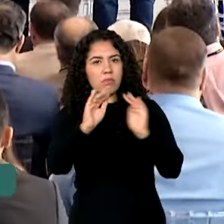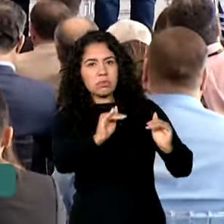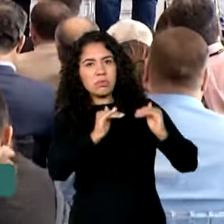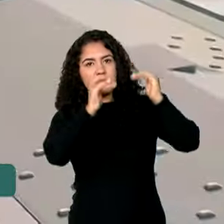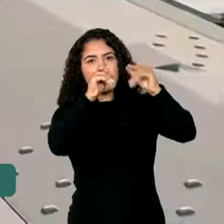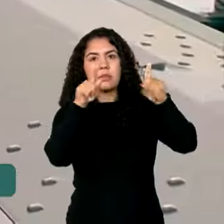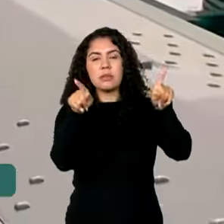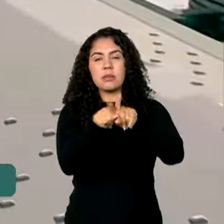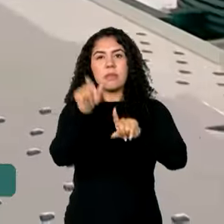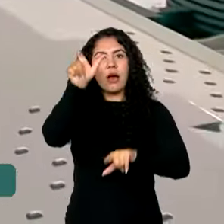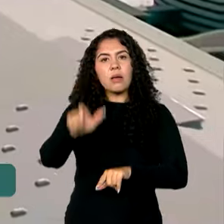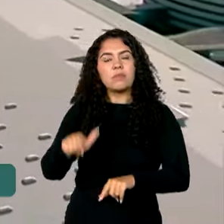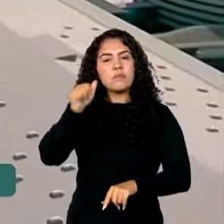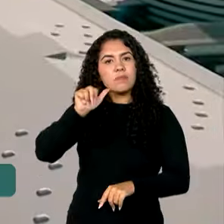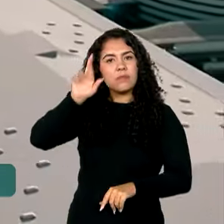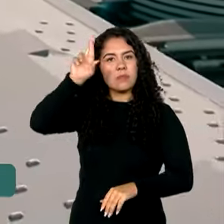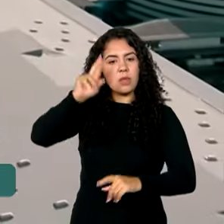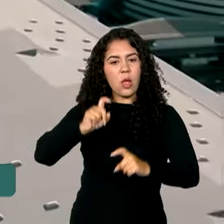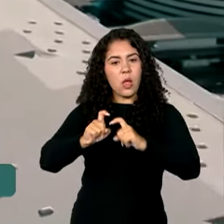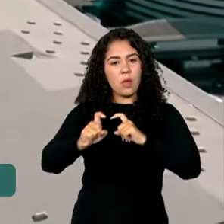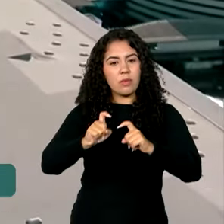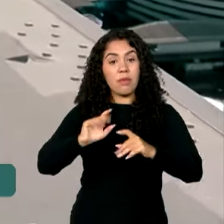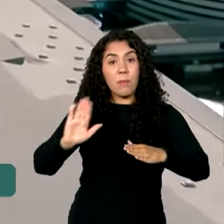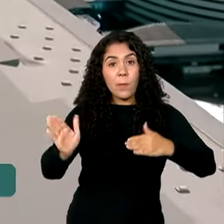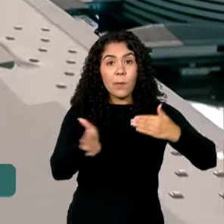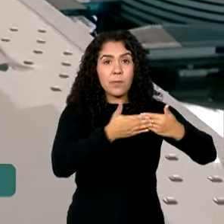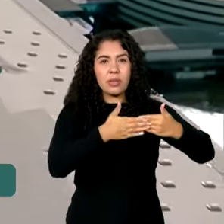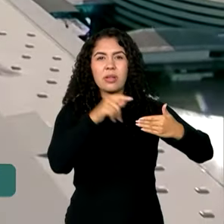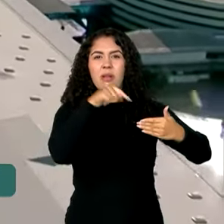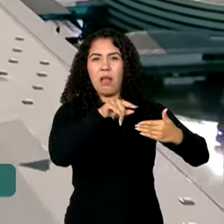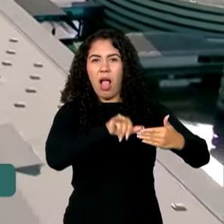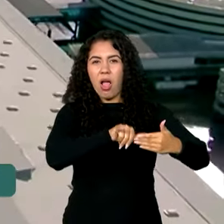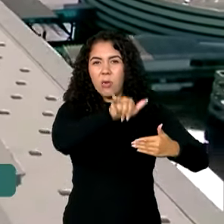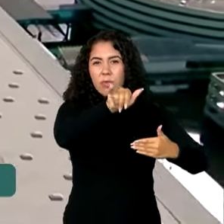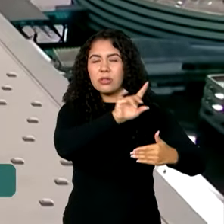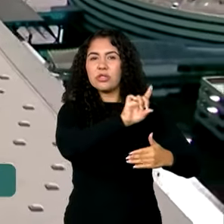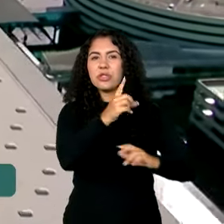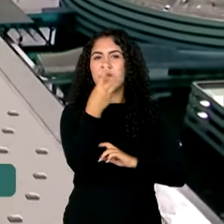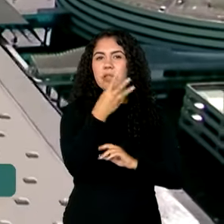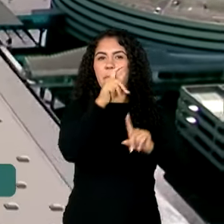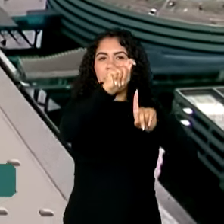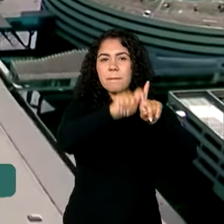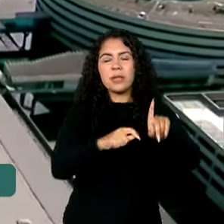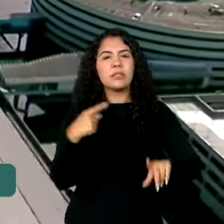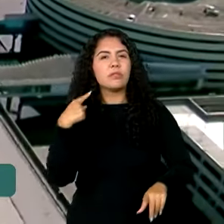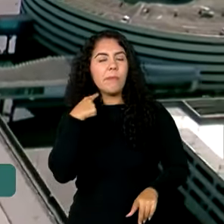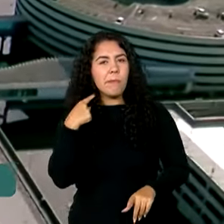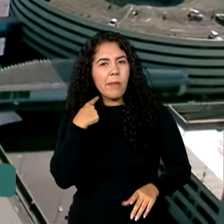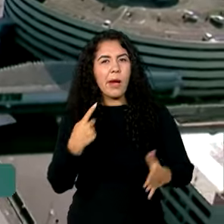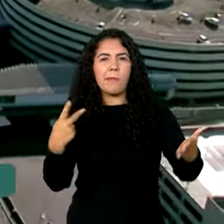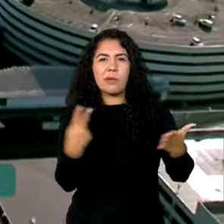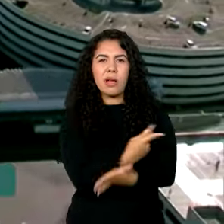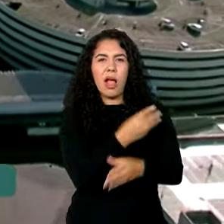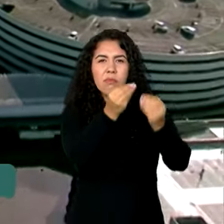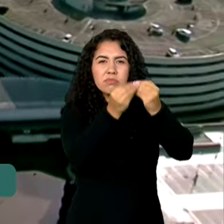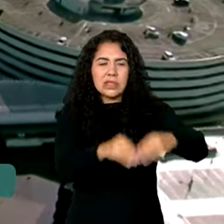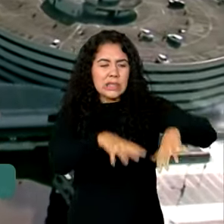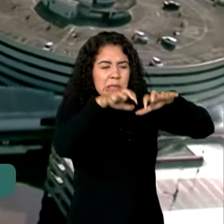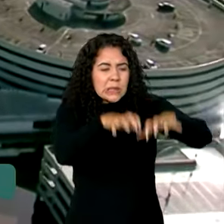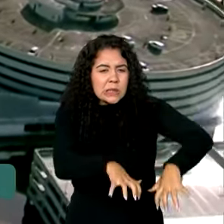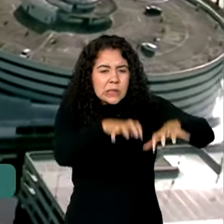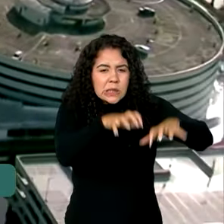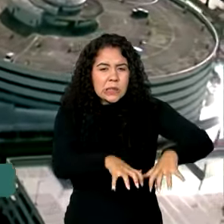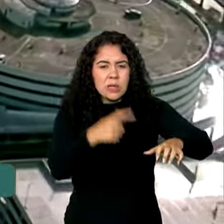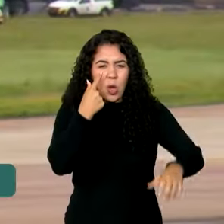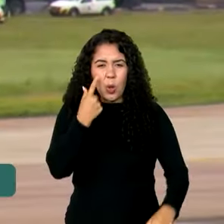do aeroporto. Fechado em 3 de maio, por causa dos danos da inundação, o Salgado Filho está sem receber voos há mais